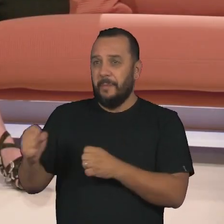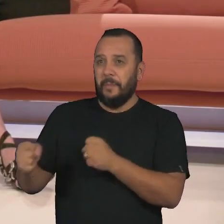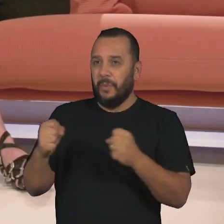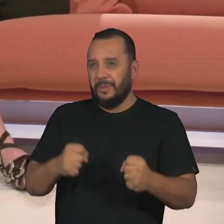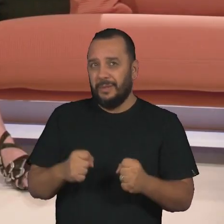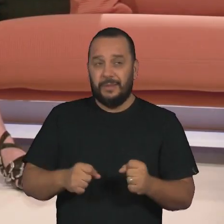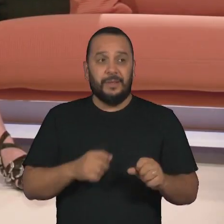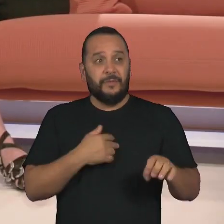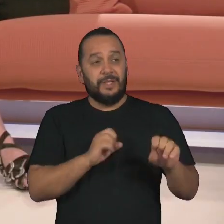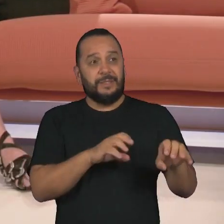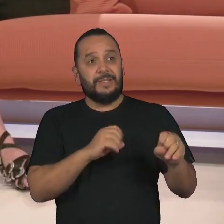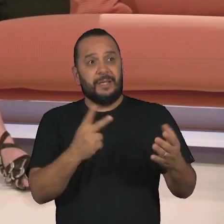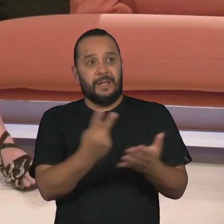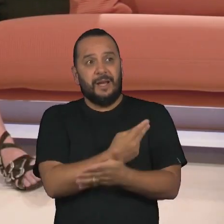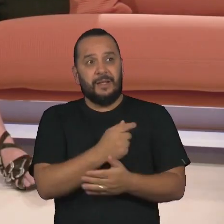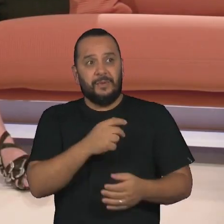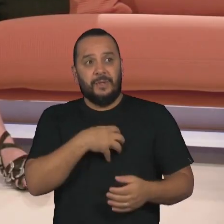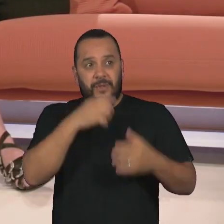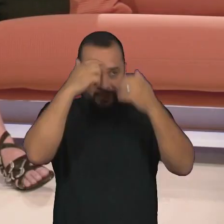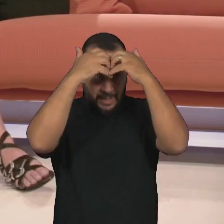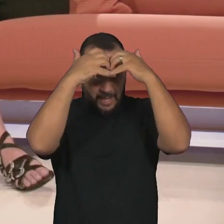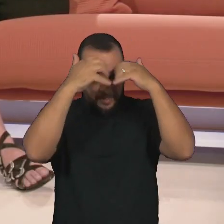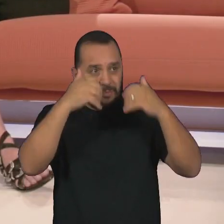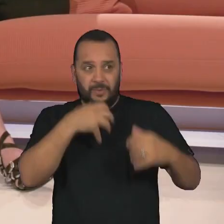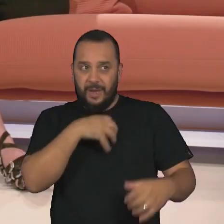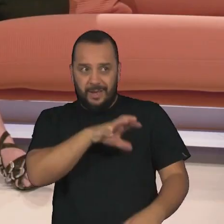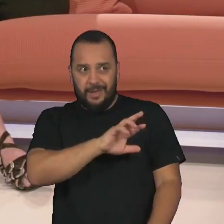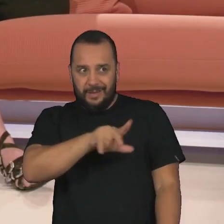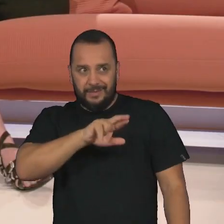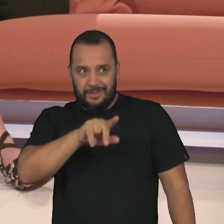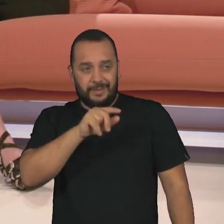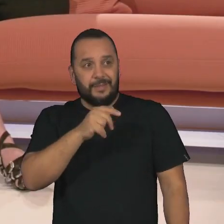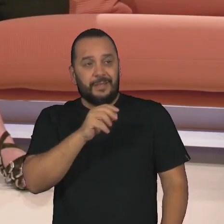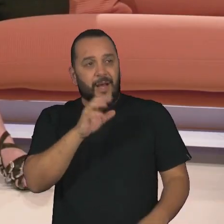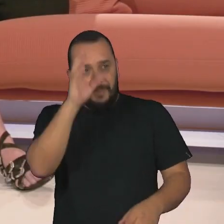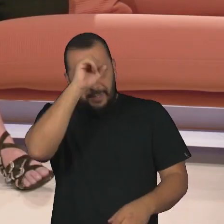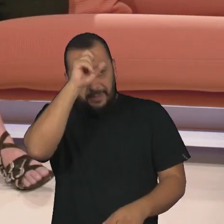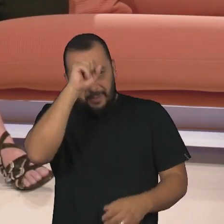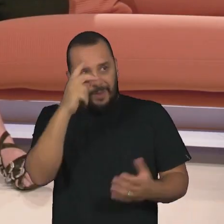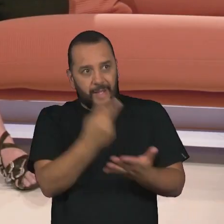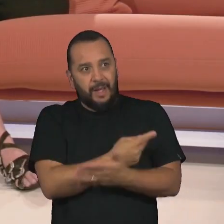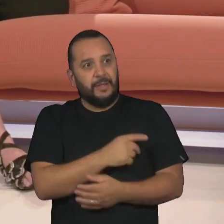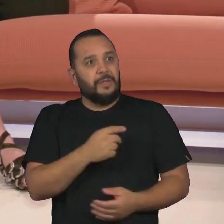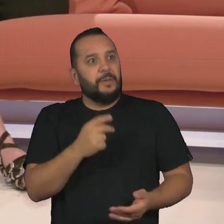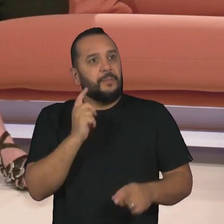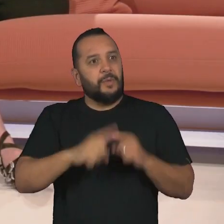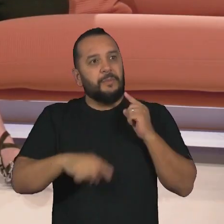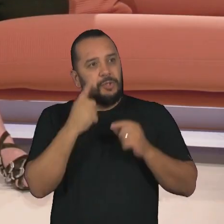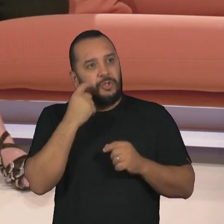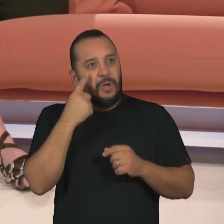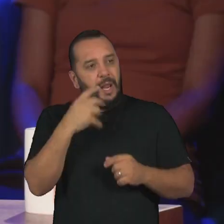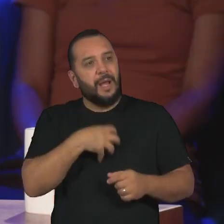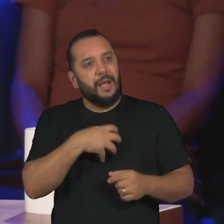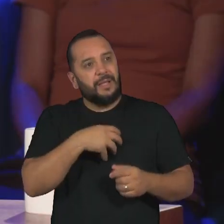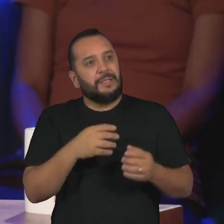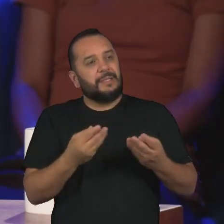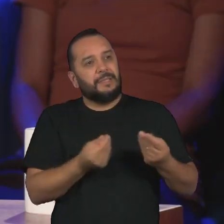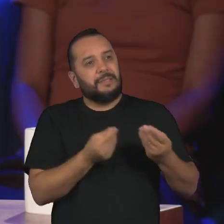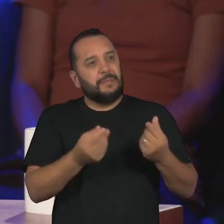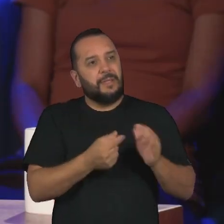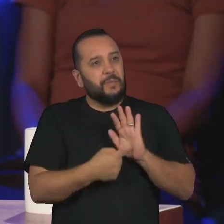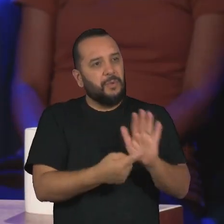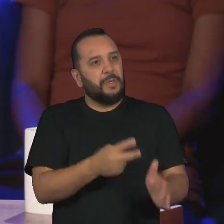né? Isso. Não é que o cérebro seja assim, mas ele foi Isso. educado errado. Exatamente. O homem não pode chorar, o homem não pode Isso. demonstrar sensibilidade, Isso. o homem não